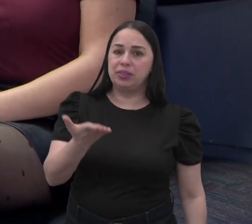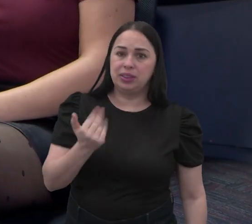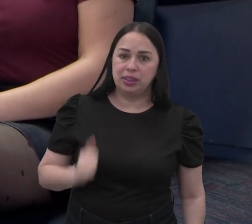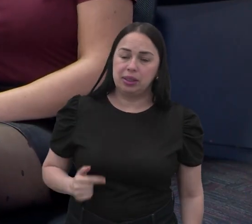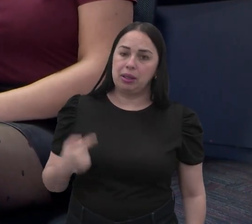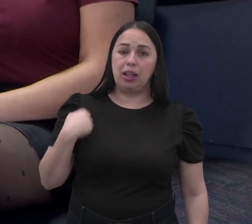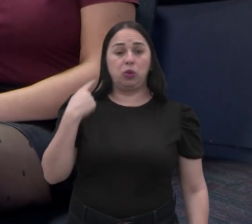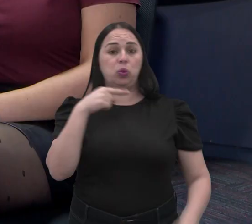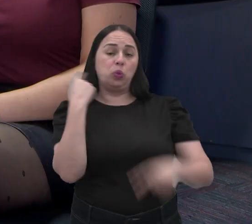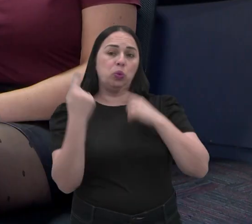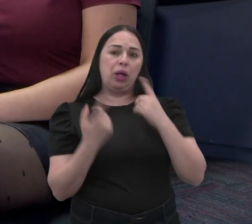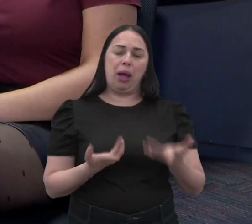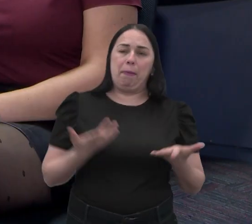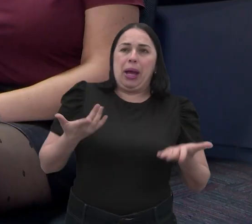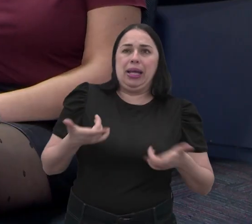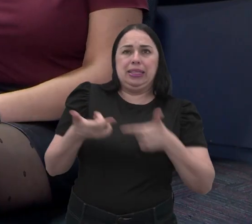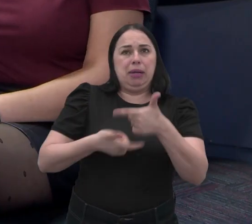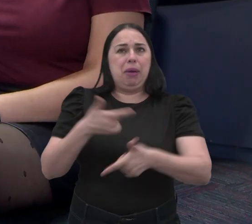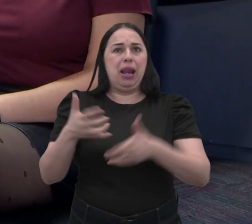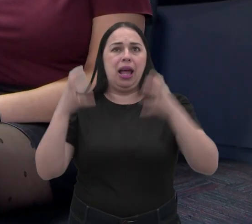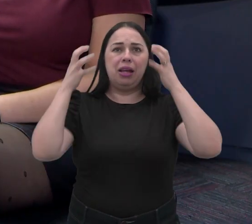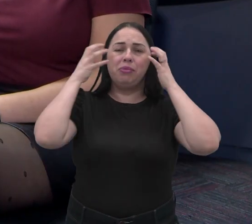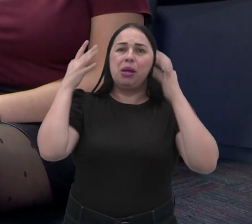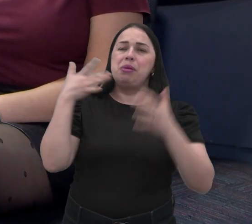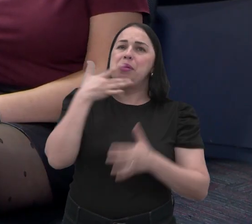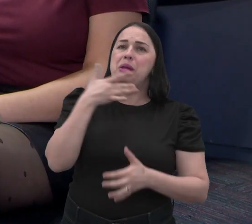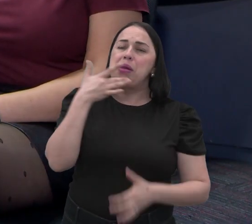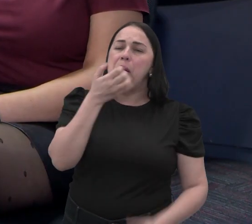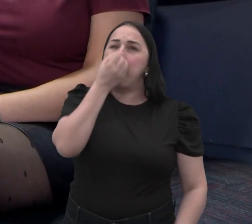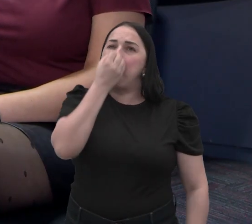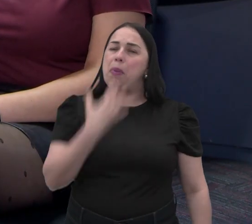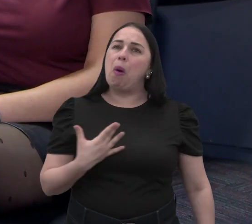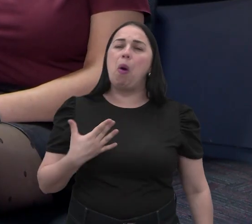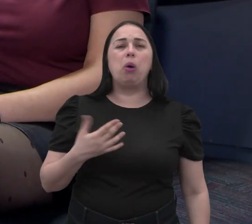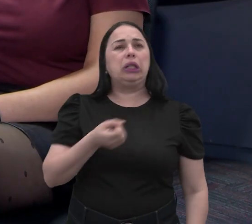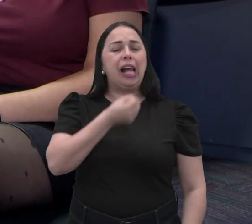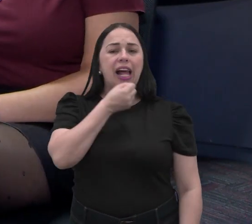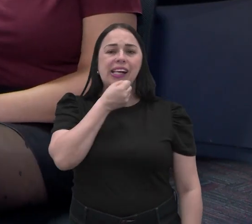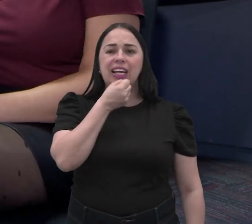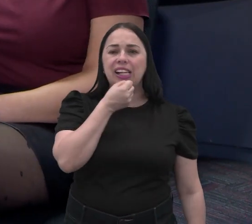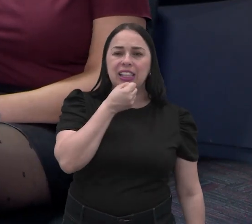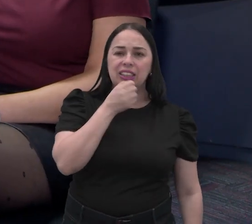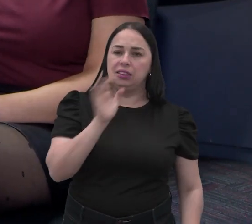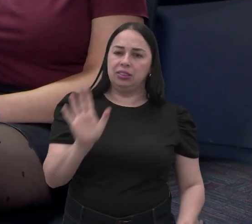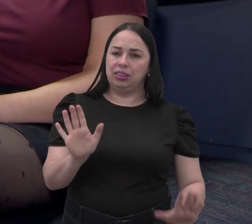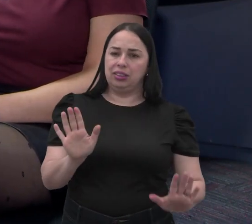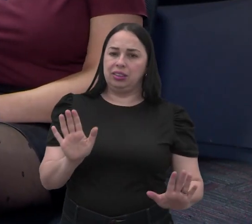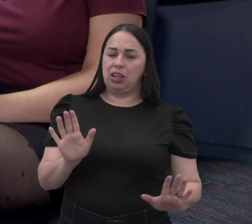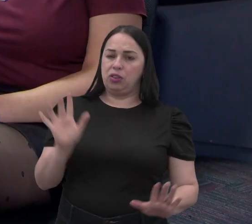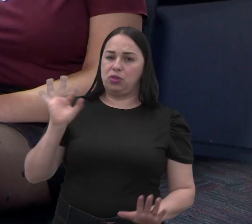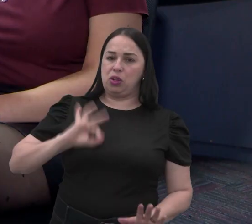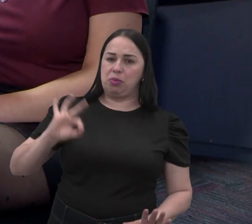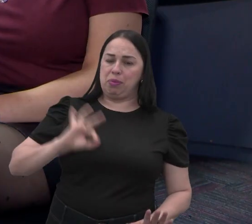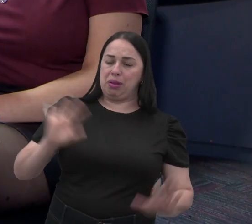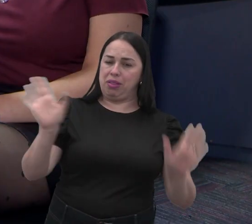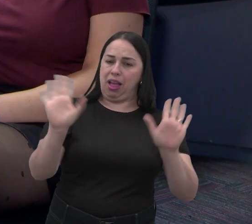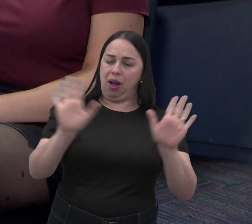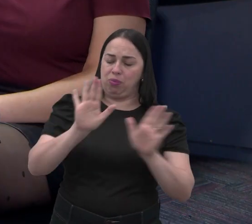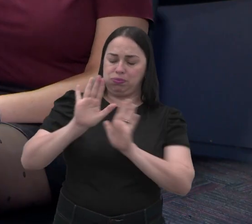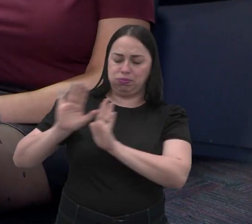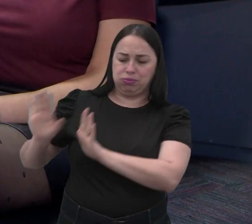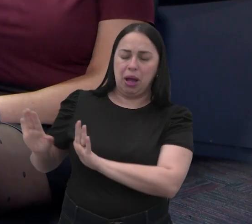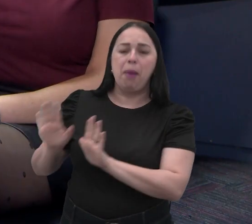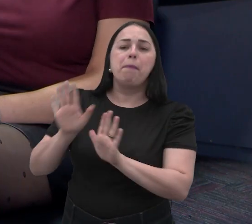E você em casa deve estar se perguntando, mas trabalhar em rádio deve ser uma delícia? Ser locutor? A gente não vai entrar no mérito